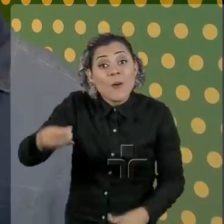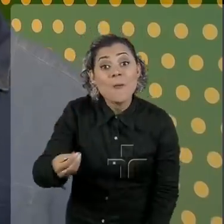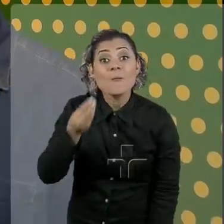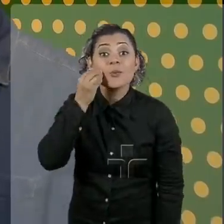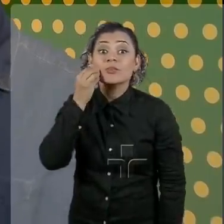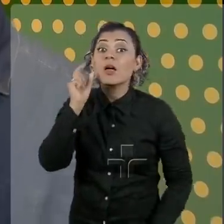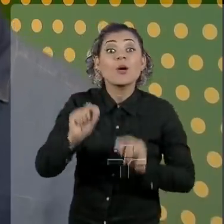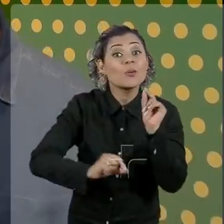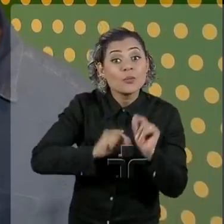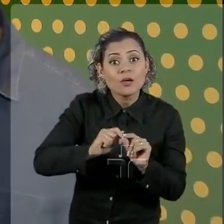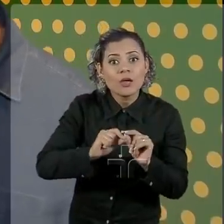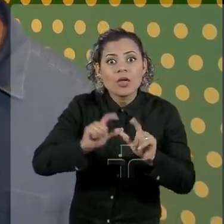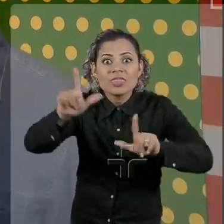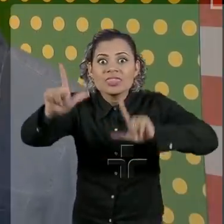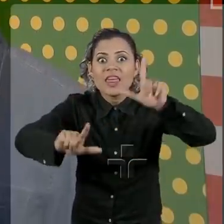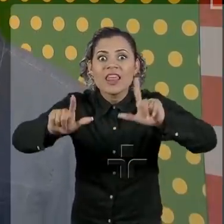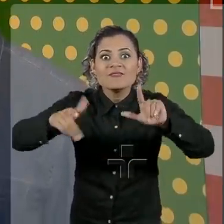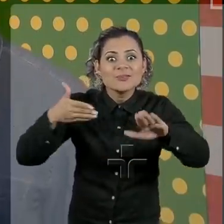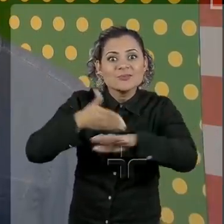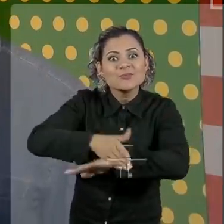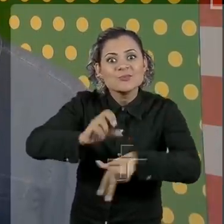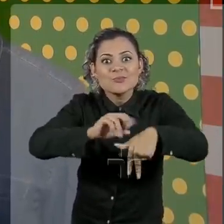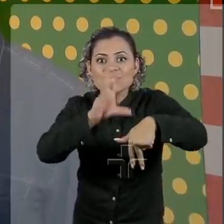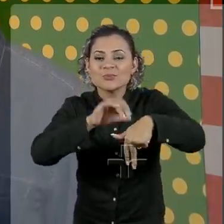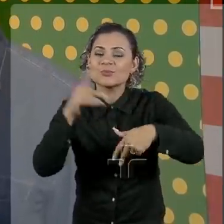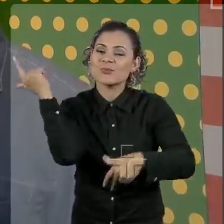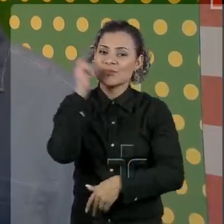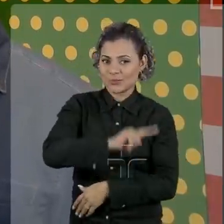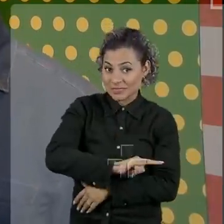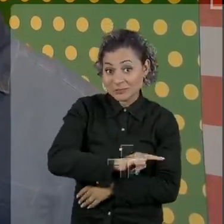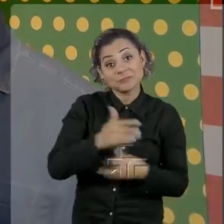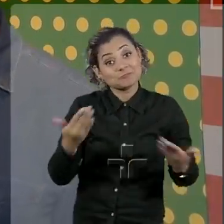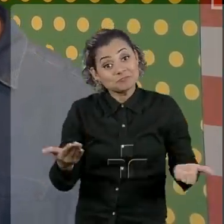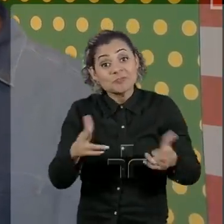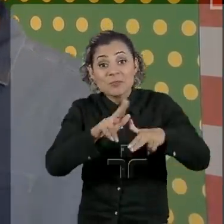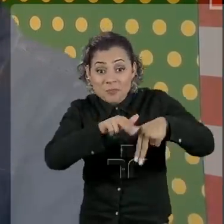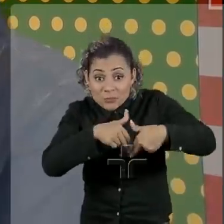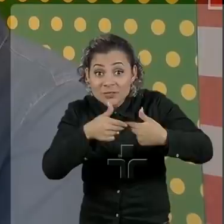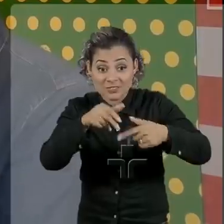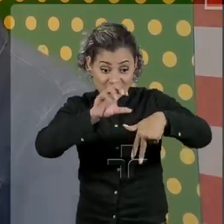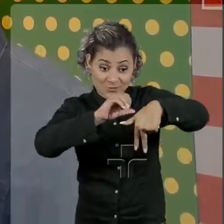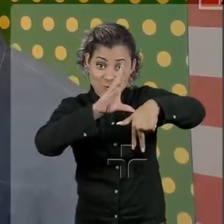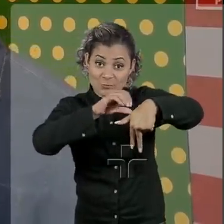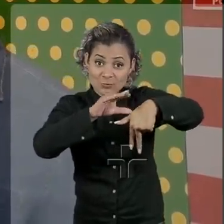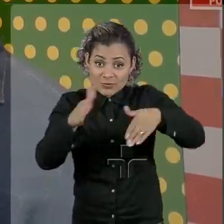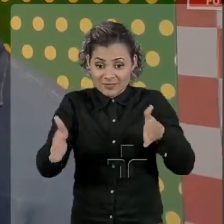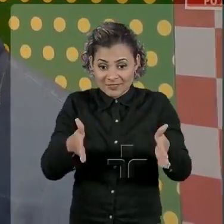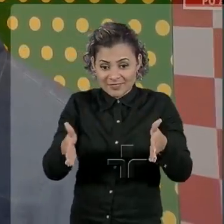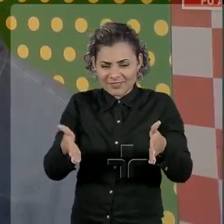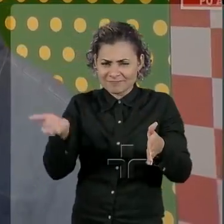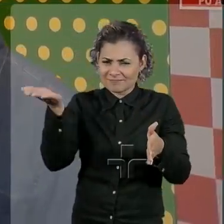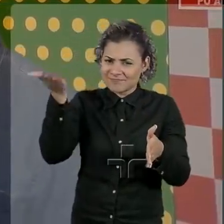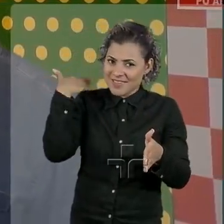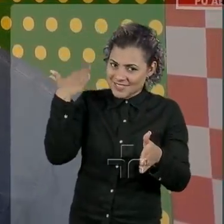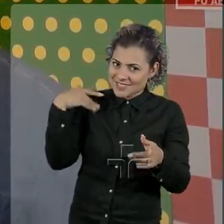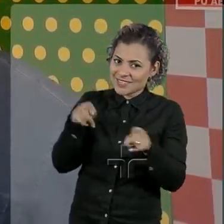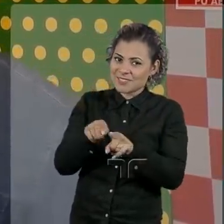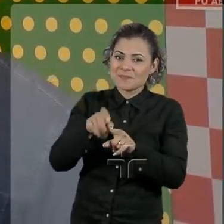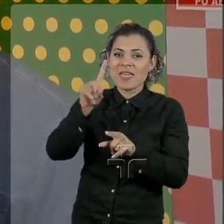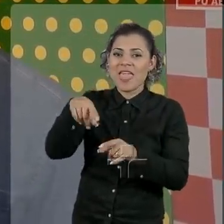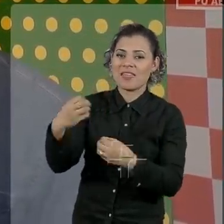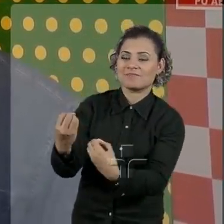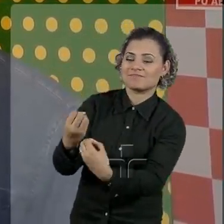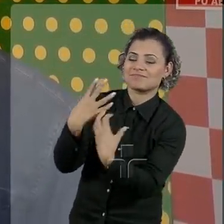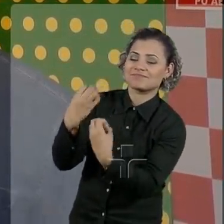oportunidade de ir parar dentro da TV Cultura. Então, para mim, a TV Cultura, não só nesse momento, mas em outros, também foi uma